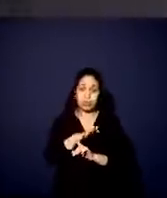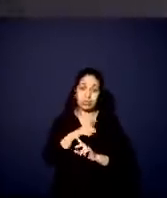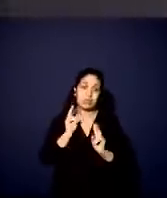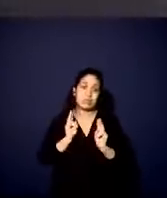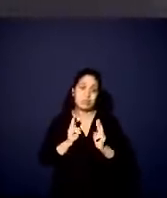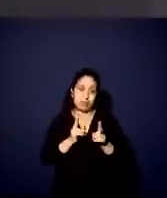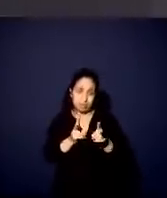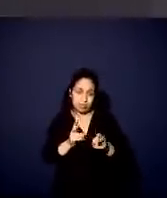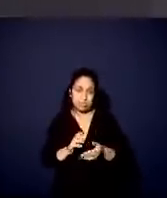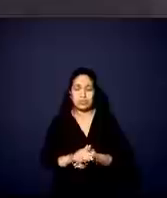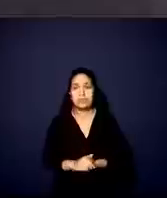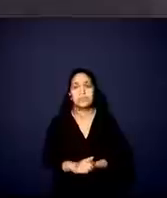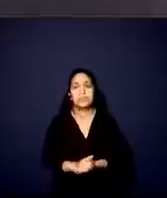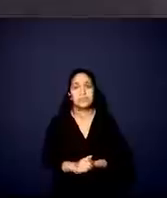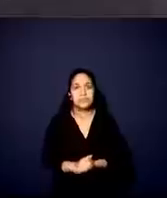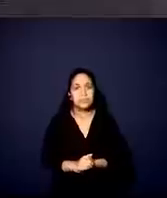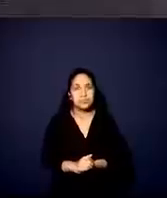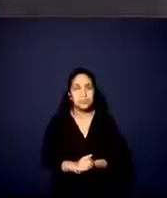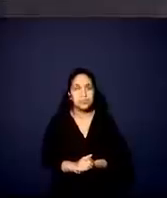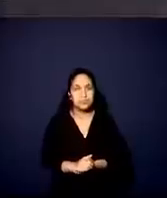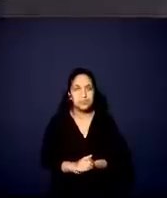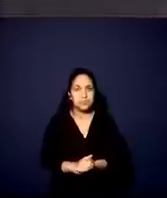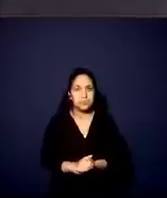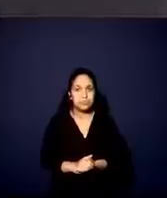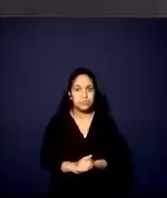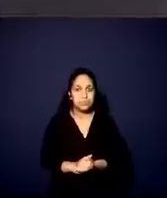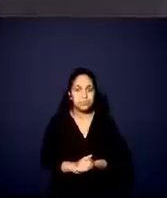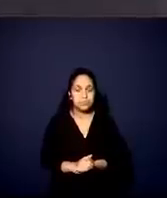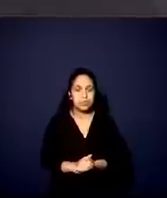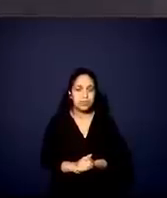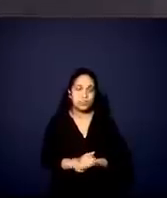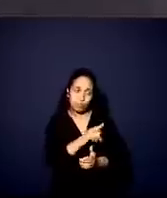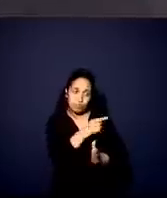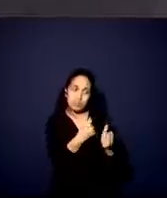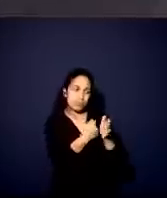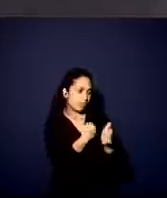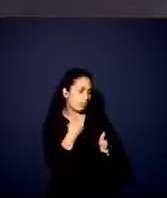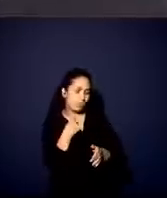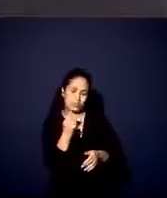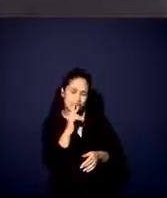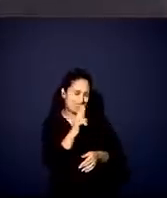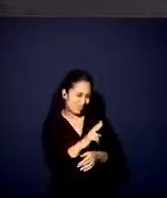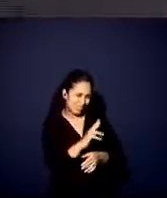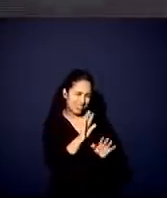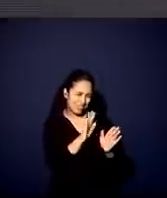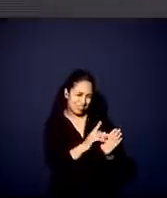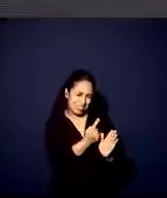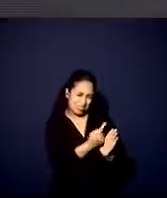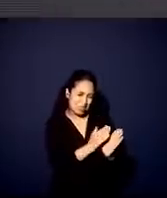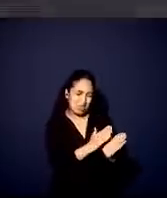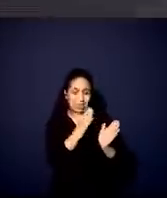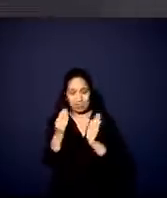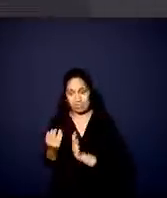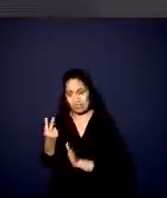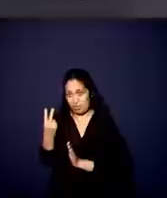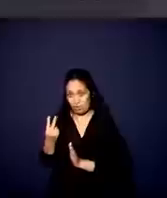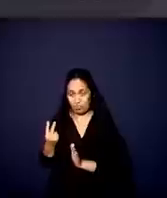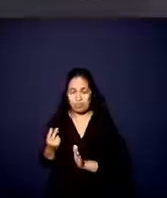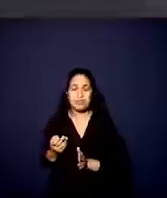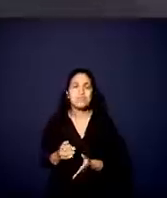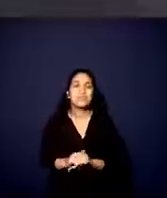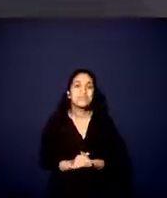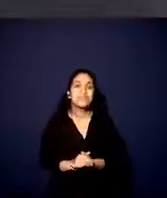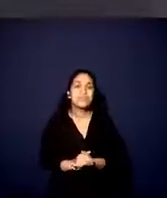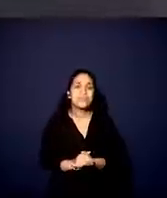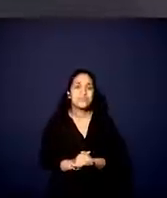né então não respondi a sua pergunta com muita clareza mas a segunda parte na segunda parte assim